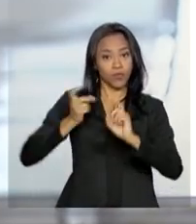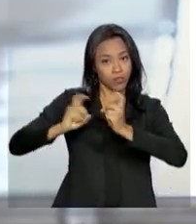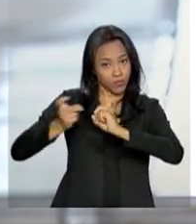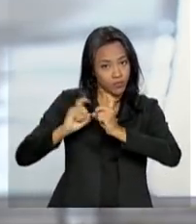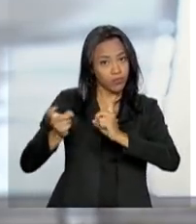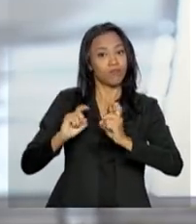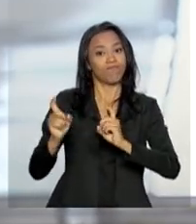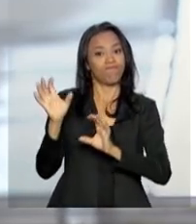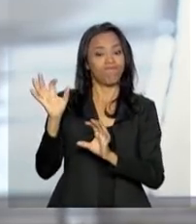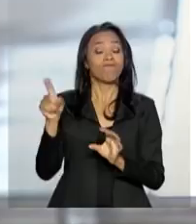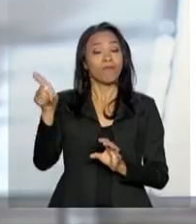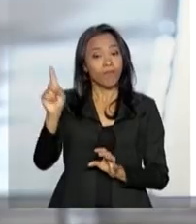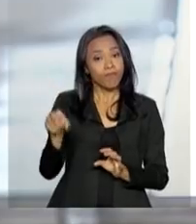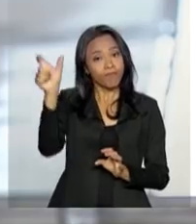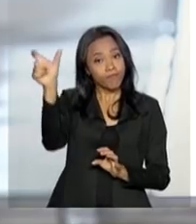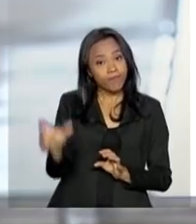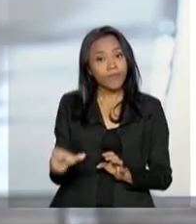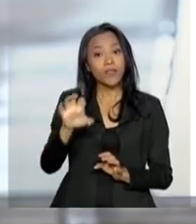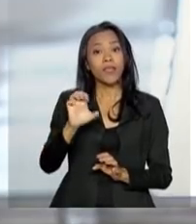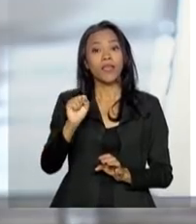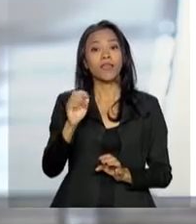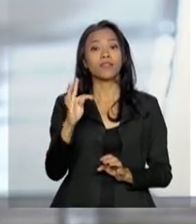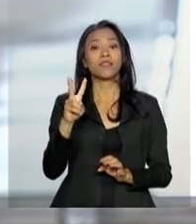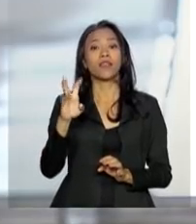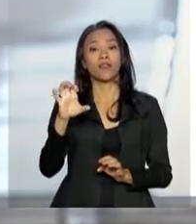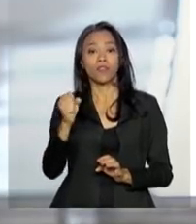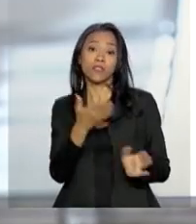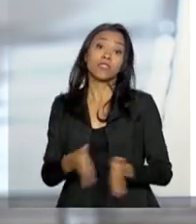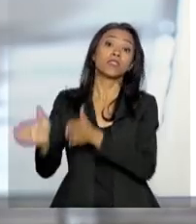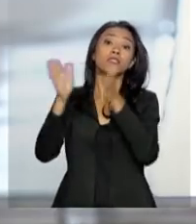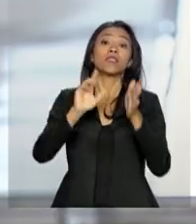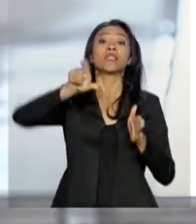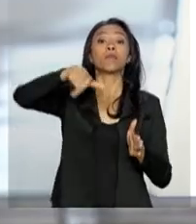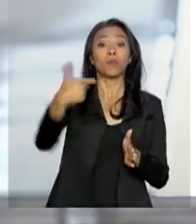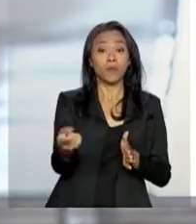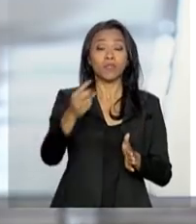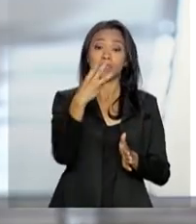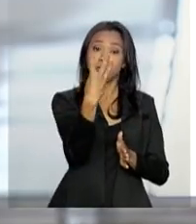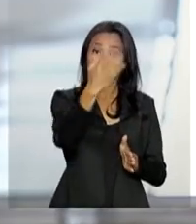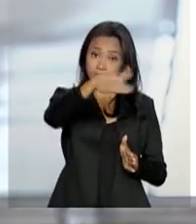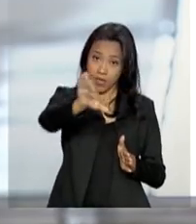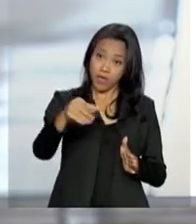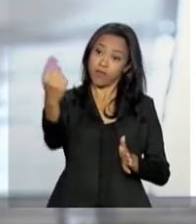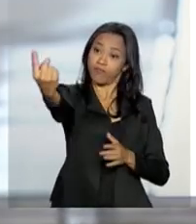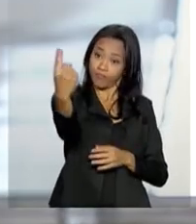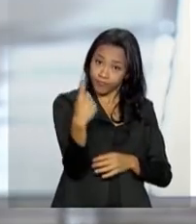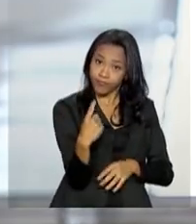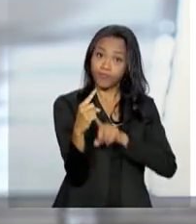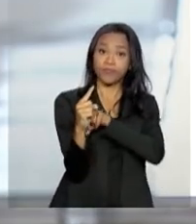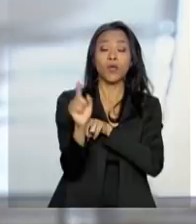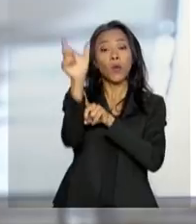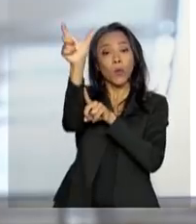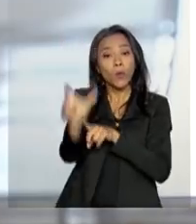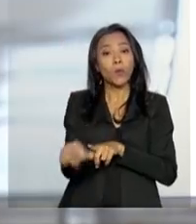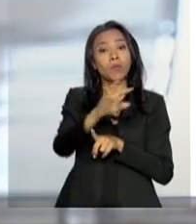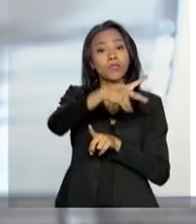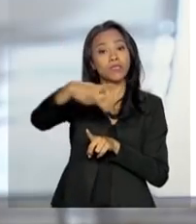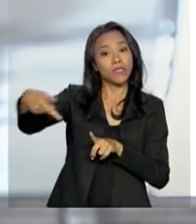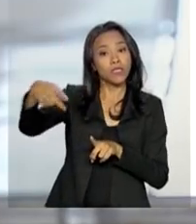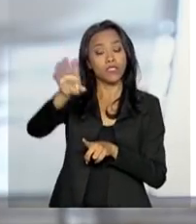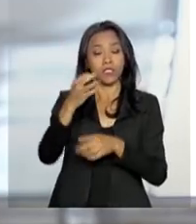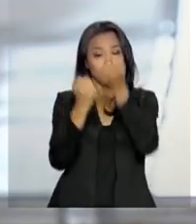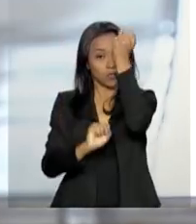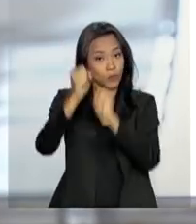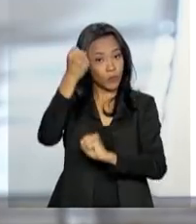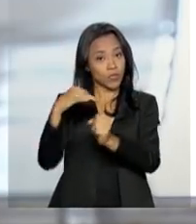esteves colnago em seguida às três e meia teve recebe o presidente da câmara brasileira da indústria da construção civil